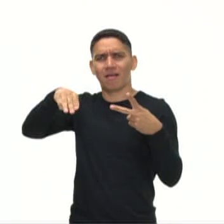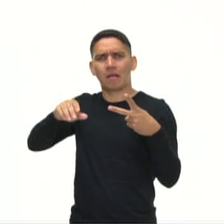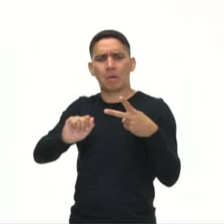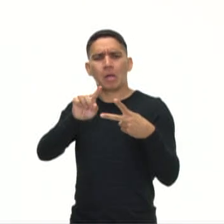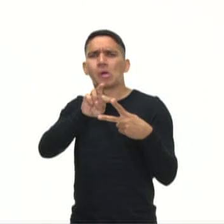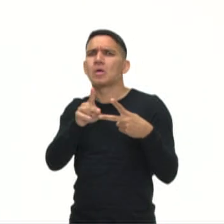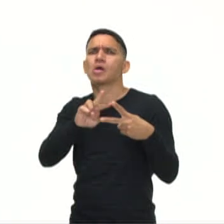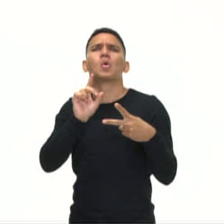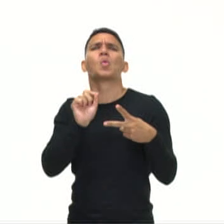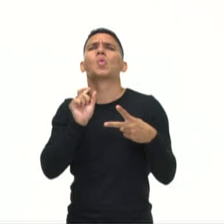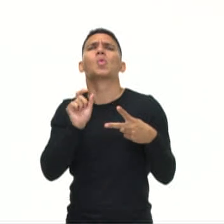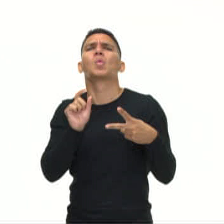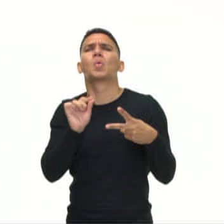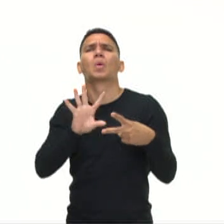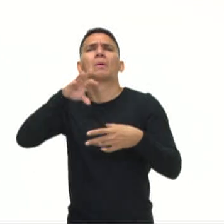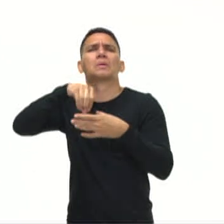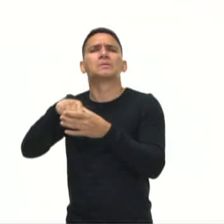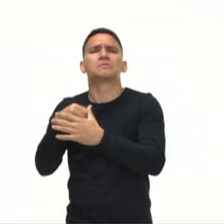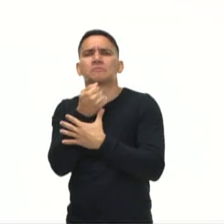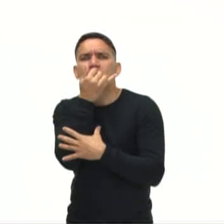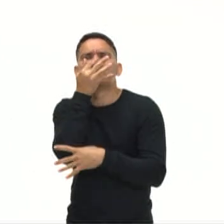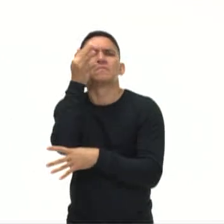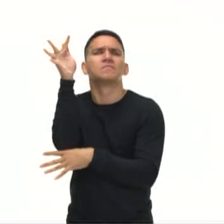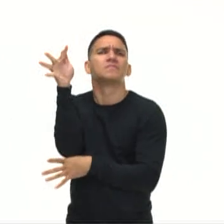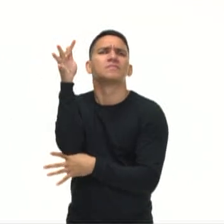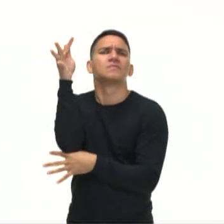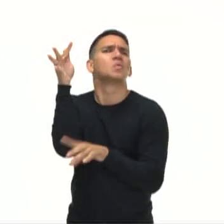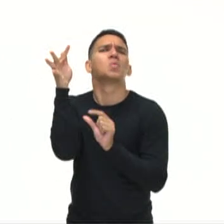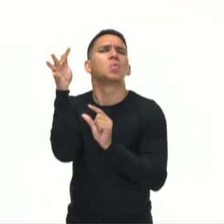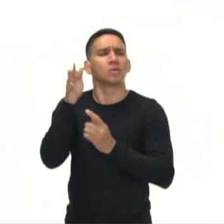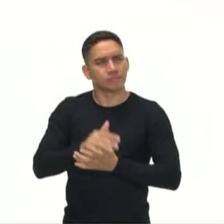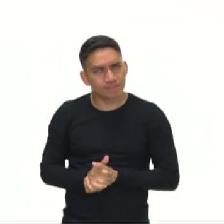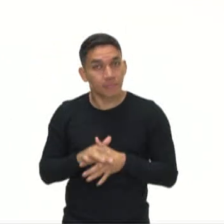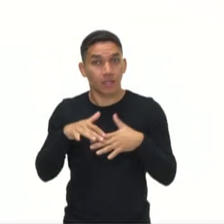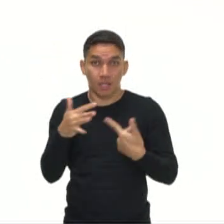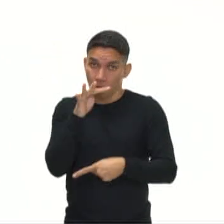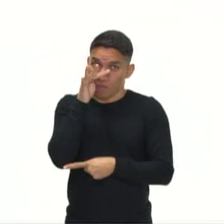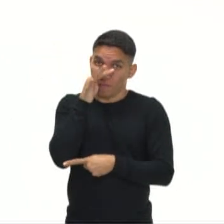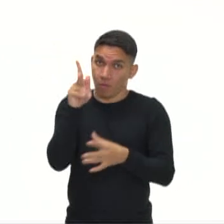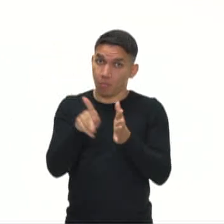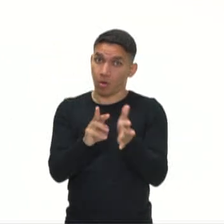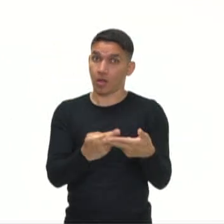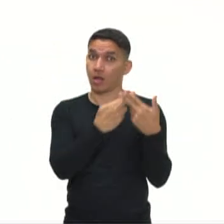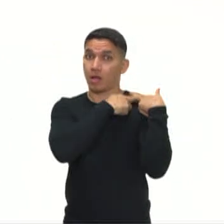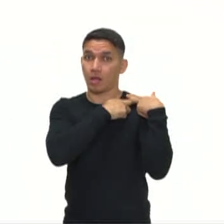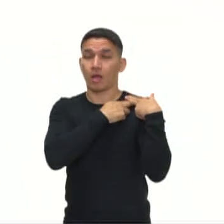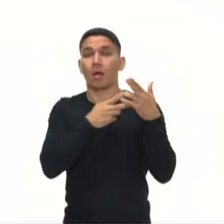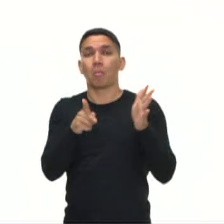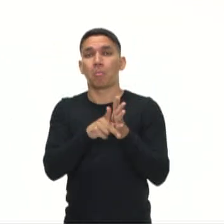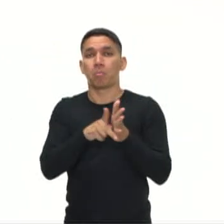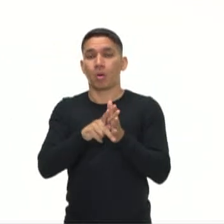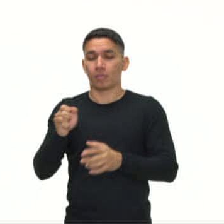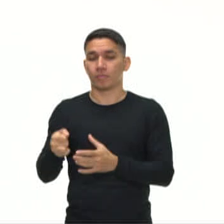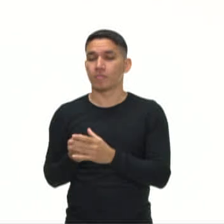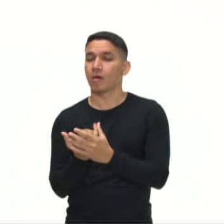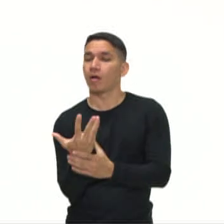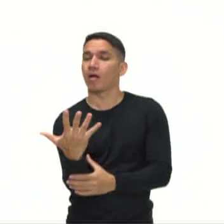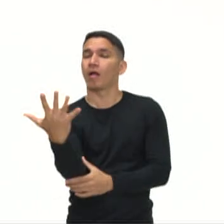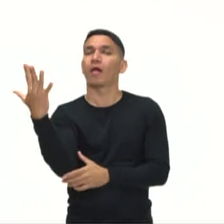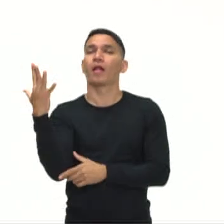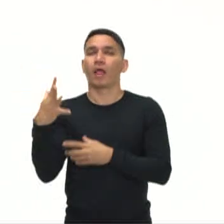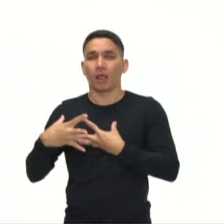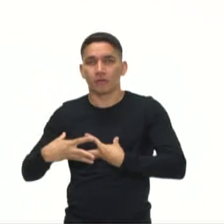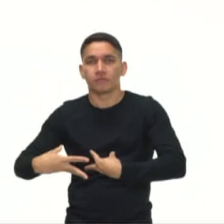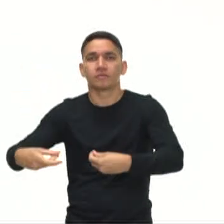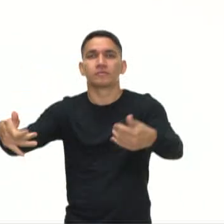órgãos vegetais? Então, a flor ela é responsável pela reprodução da planta e o xilema